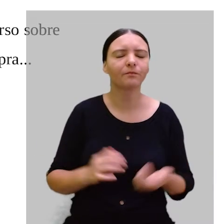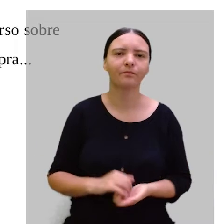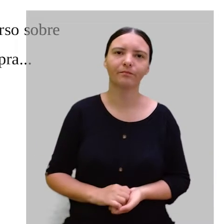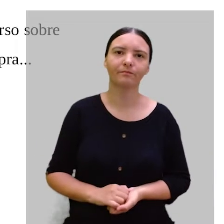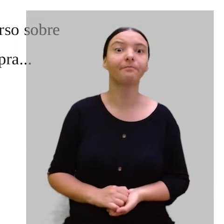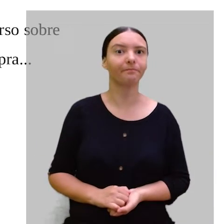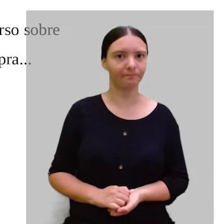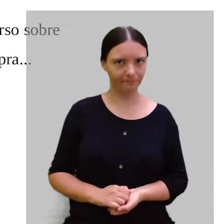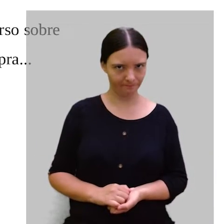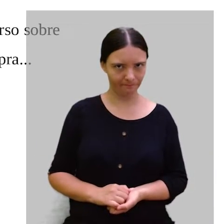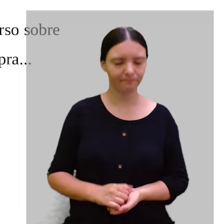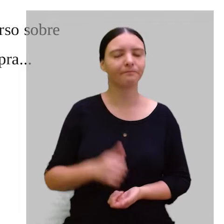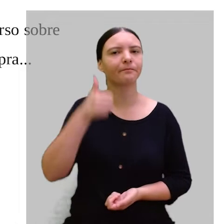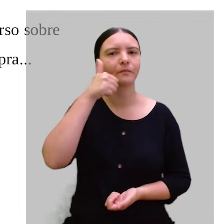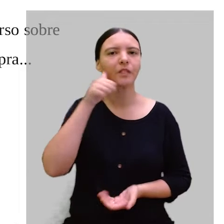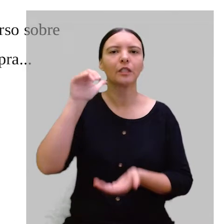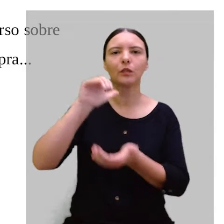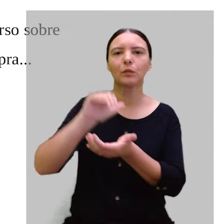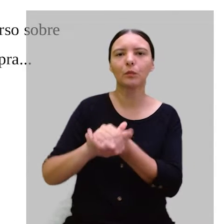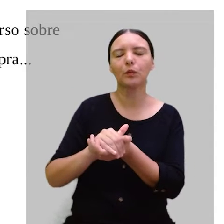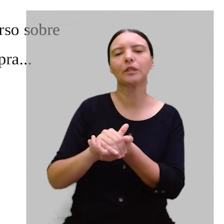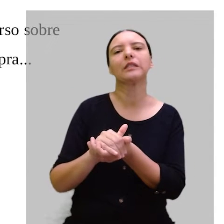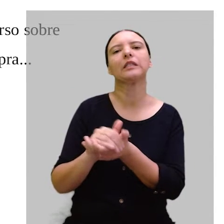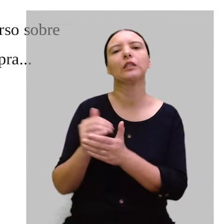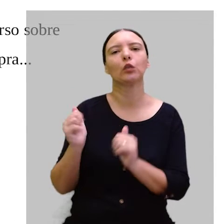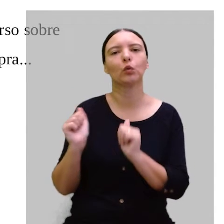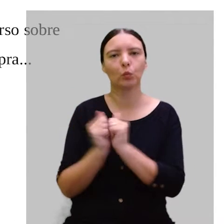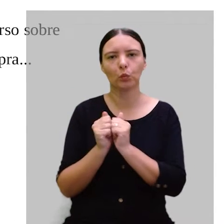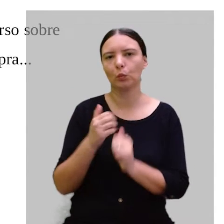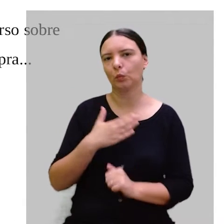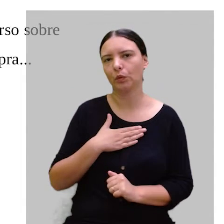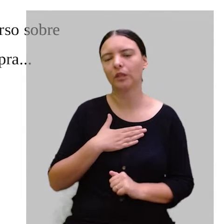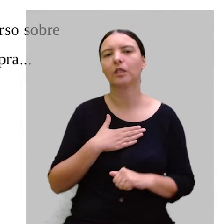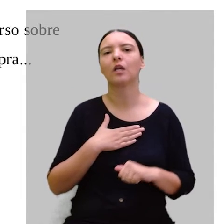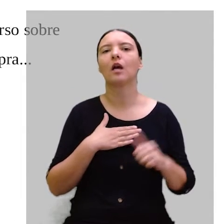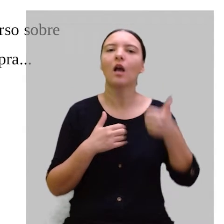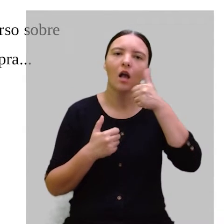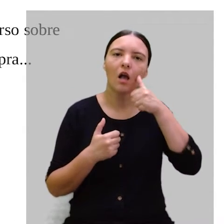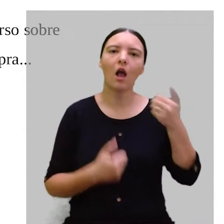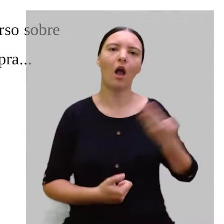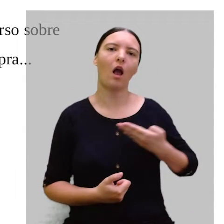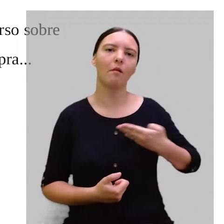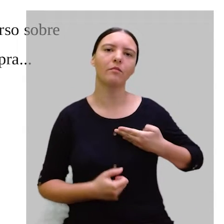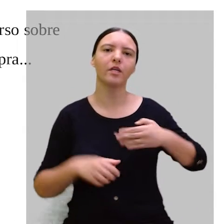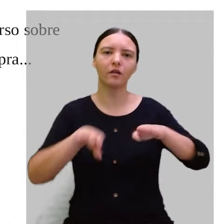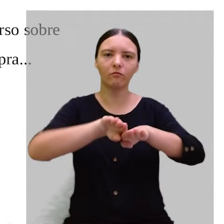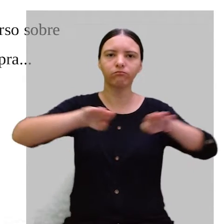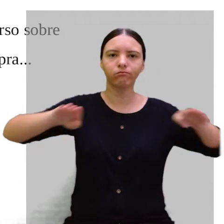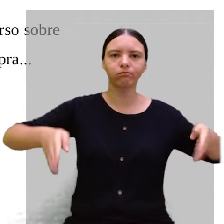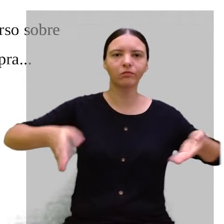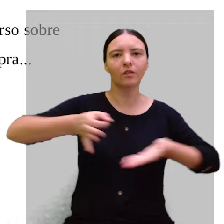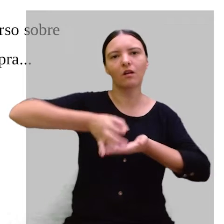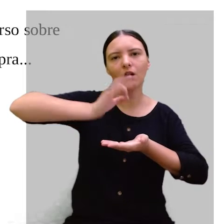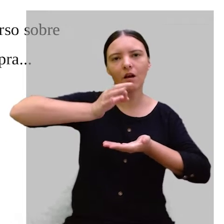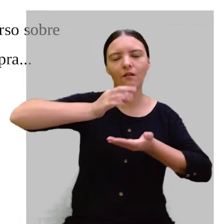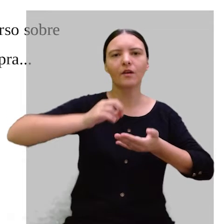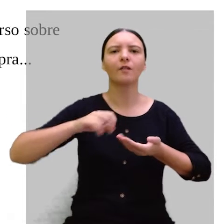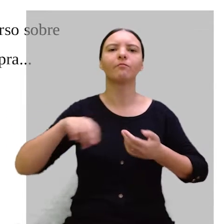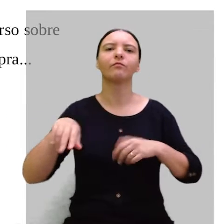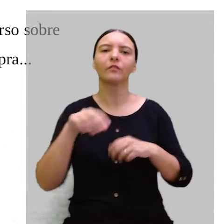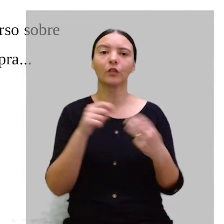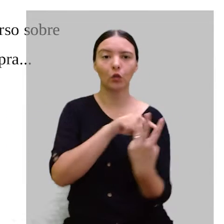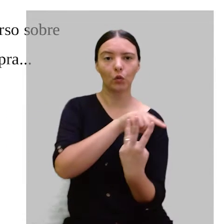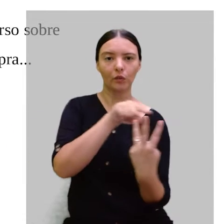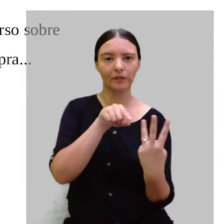Certa vez, minha esposa e eu, a gente estava conversando com uma amiga, né? Assim, sentado numa mesa de café, Minha esposa também